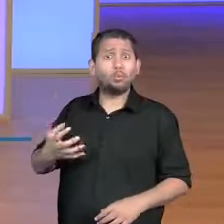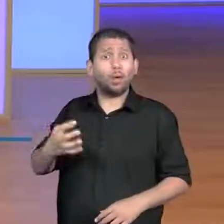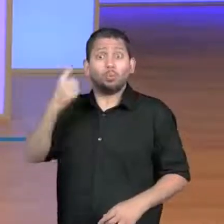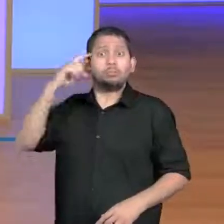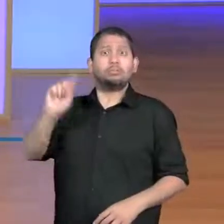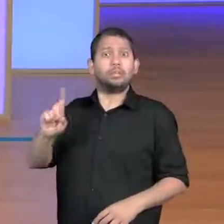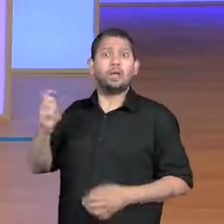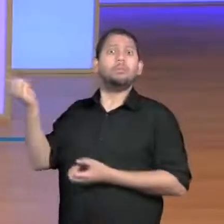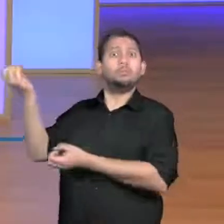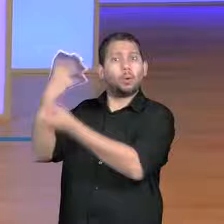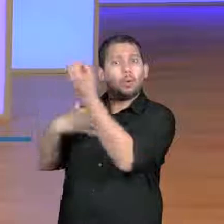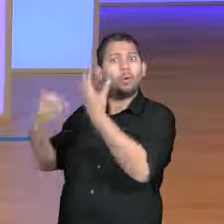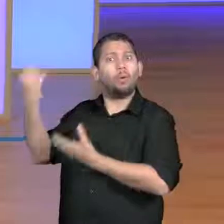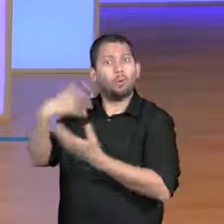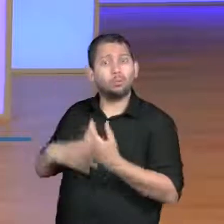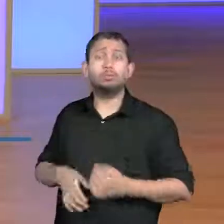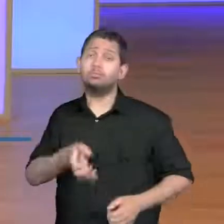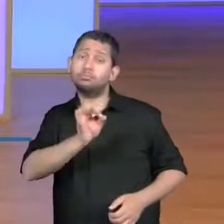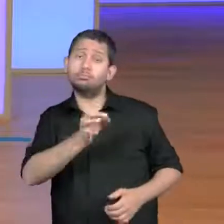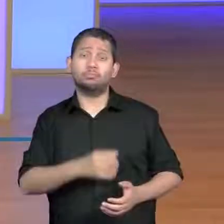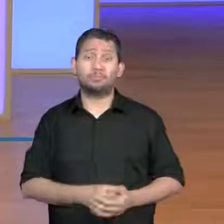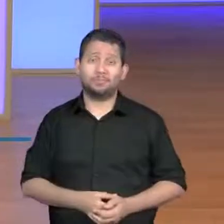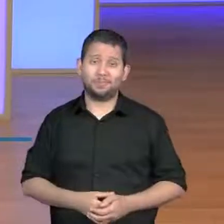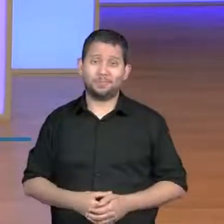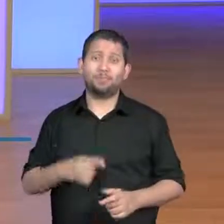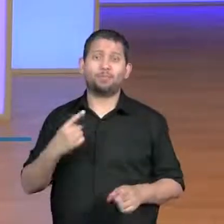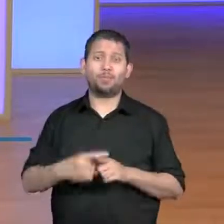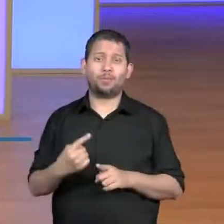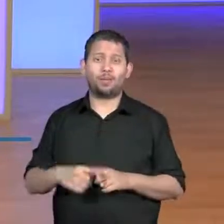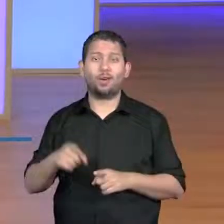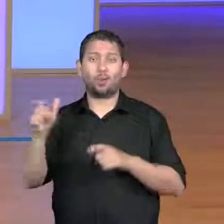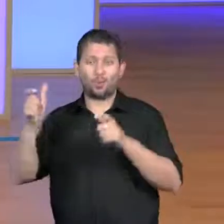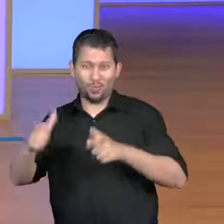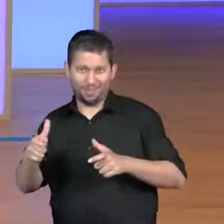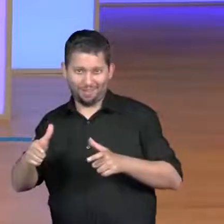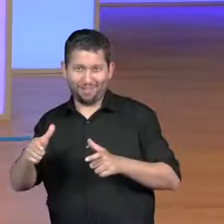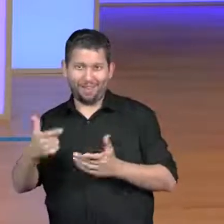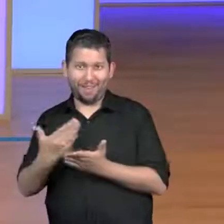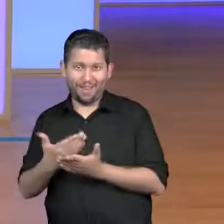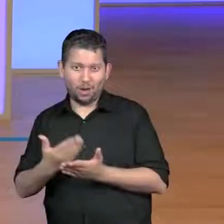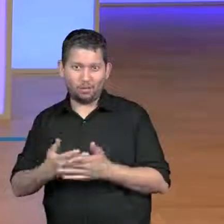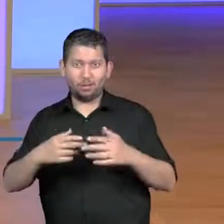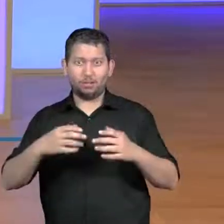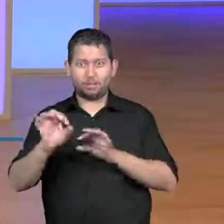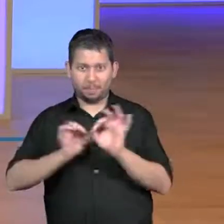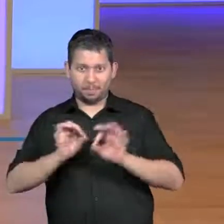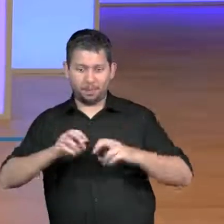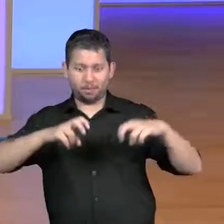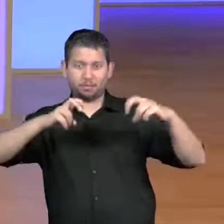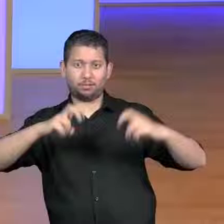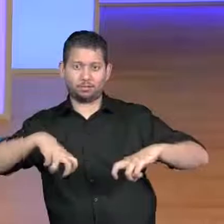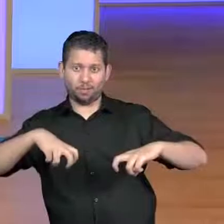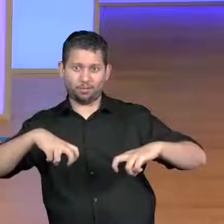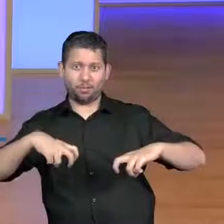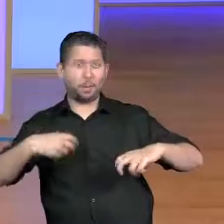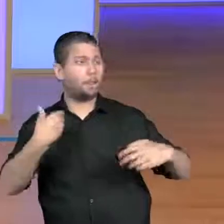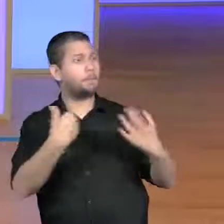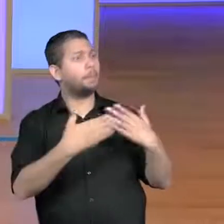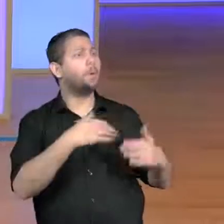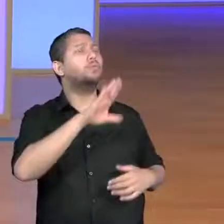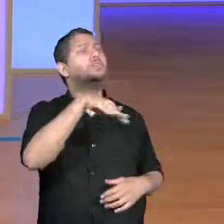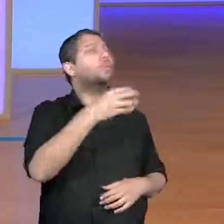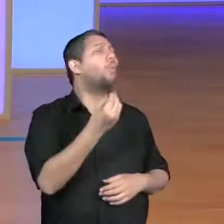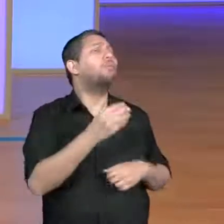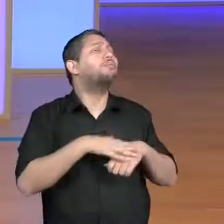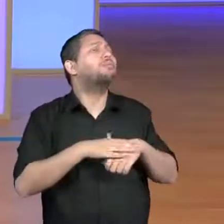trocando experiências, né? Mesmo porque lá onde a gente prepara as aulas, estamos um de frente para o outro, sentado ali nas nossas mesas, estamos sempre